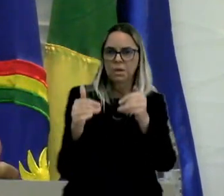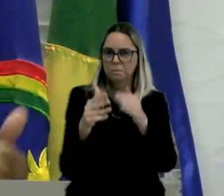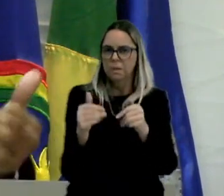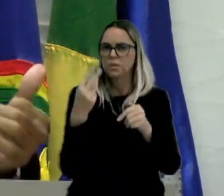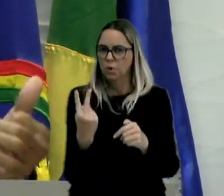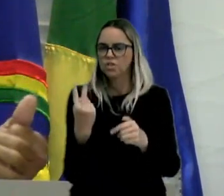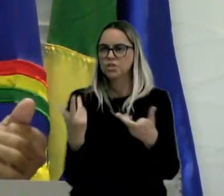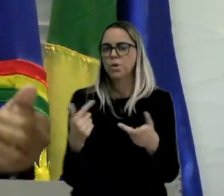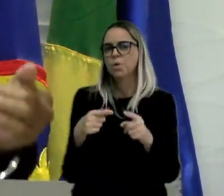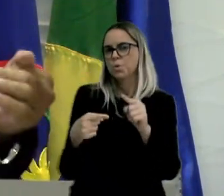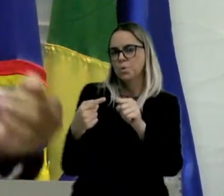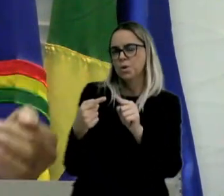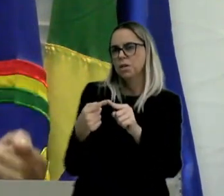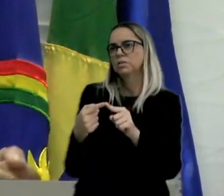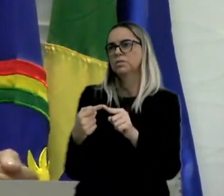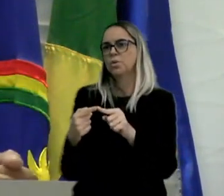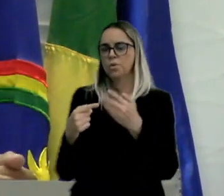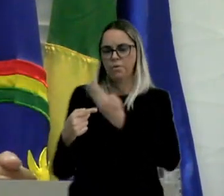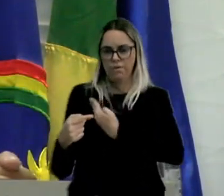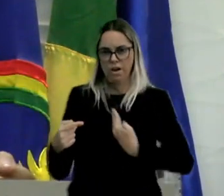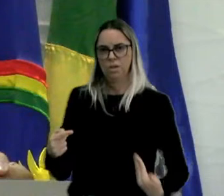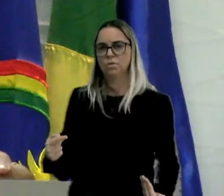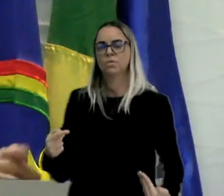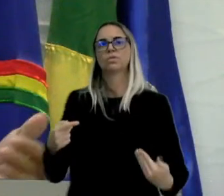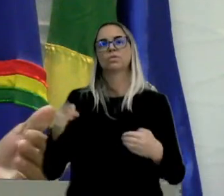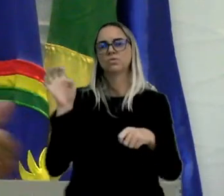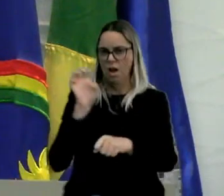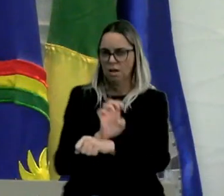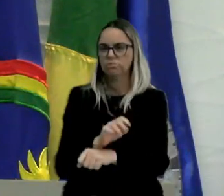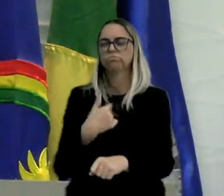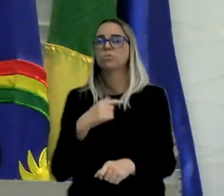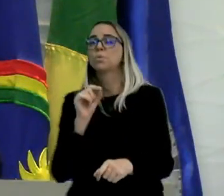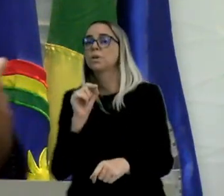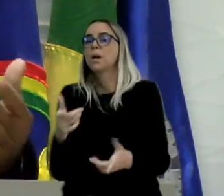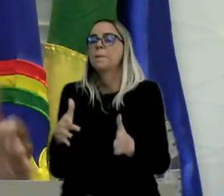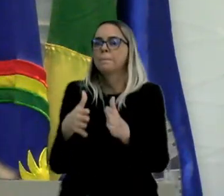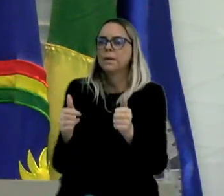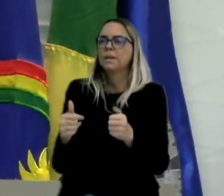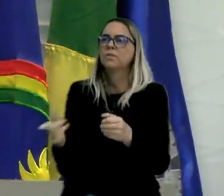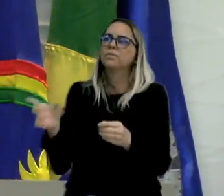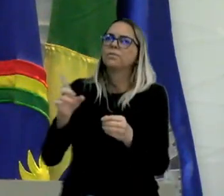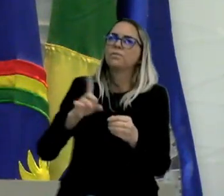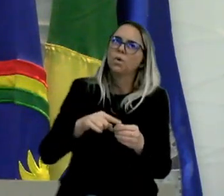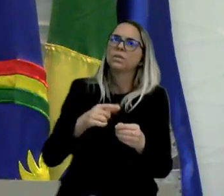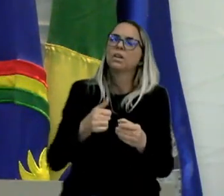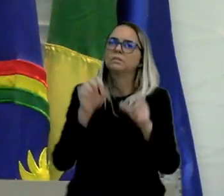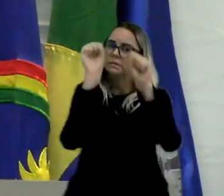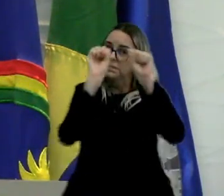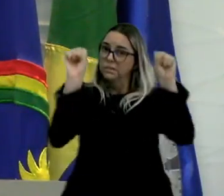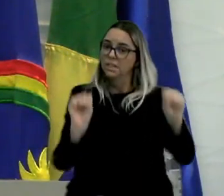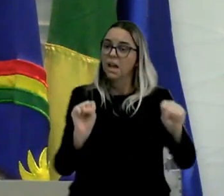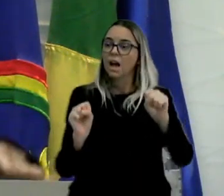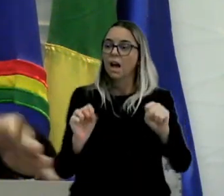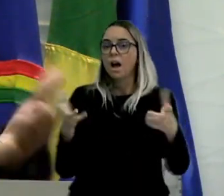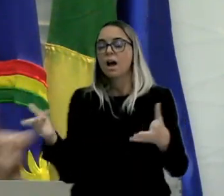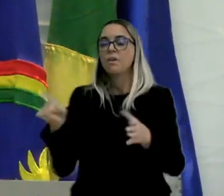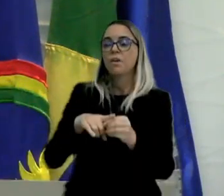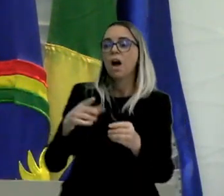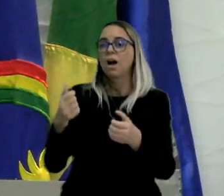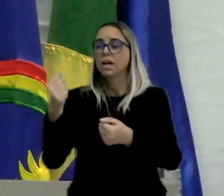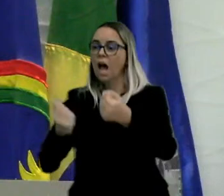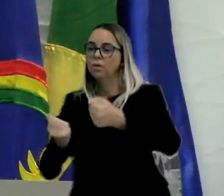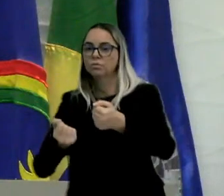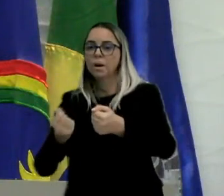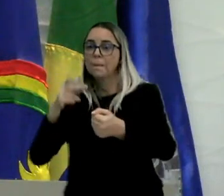hoje uma ao governo do estado é pedindo para voltar aquele sistema de carro pipa que era água para